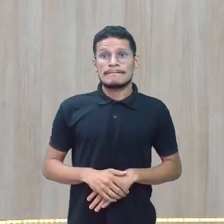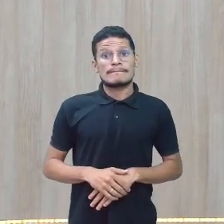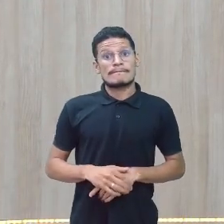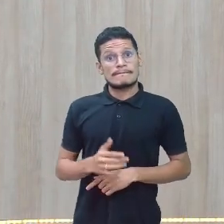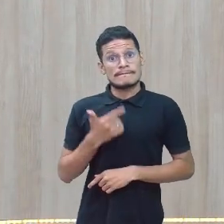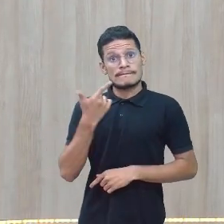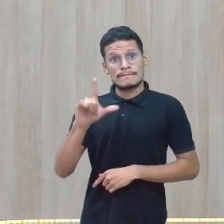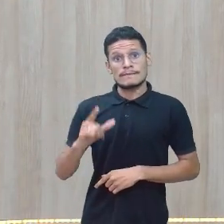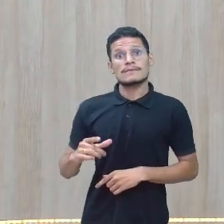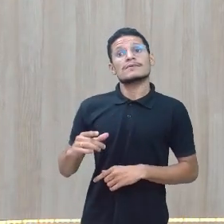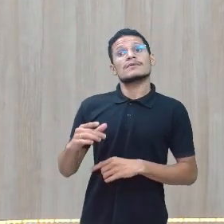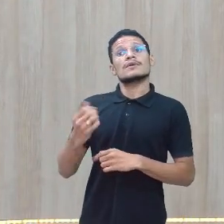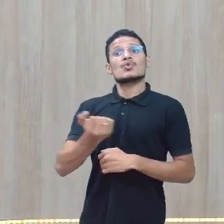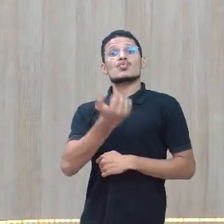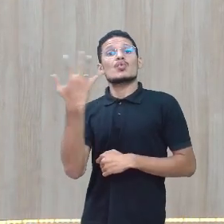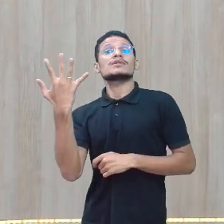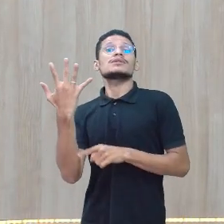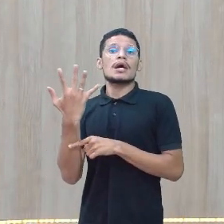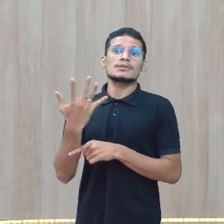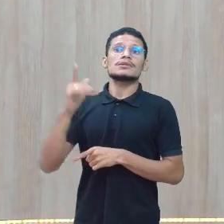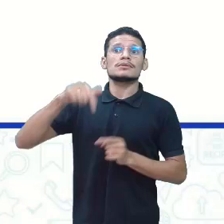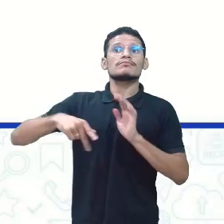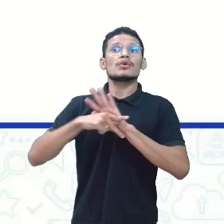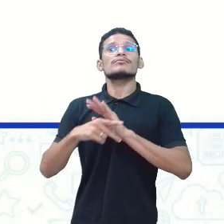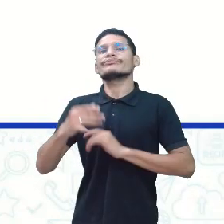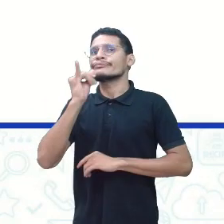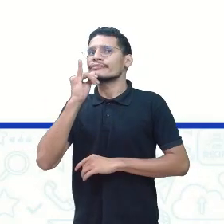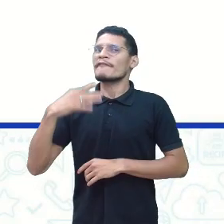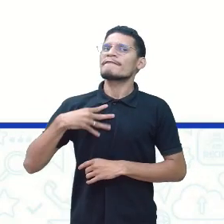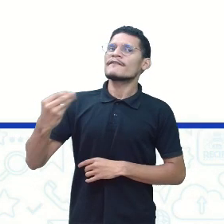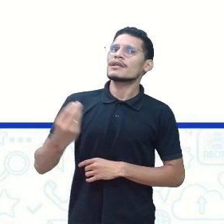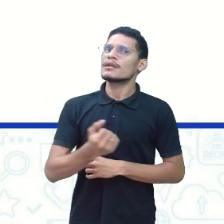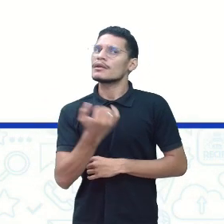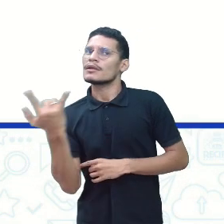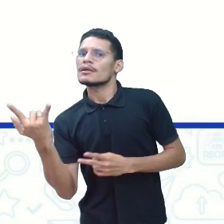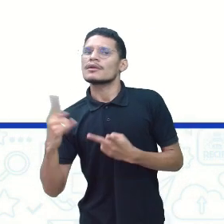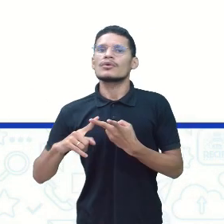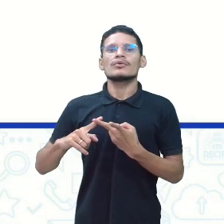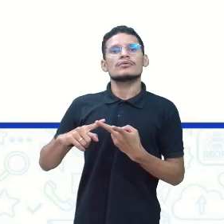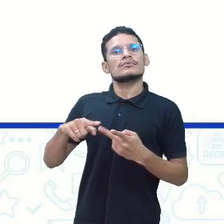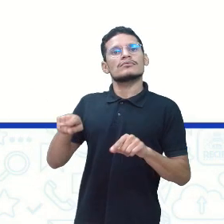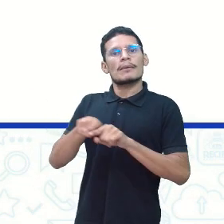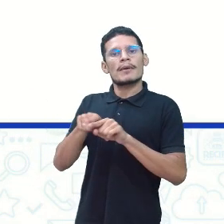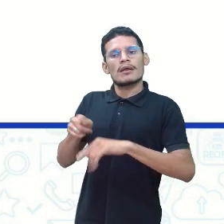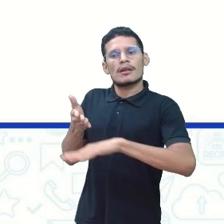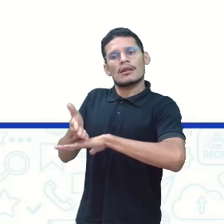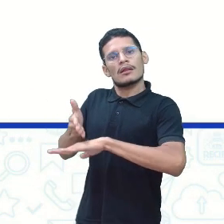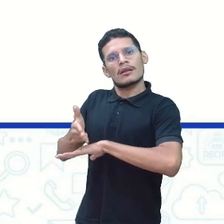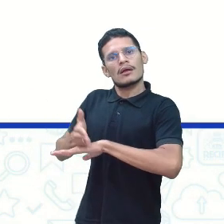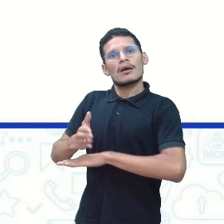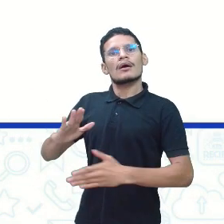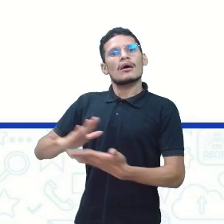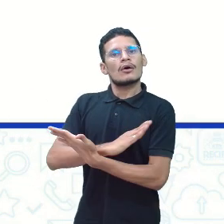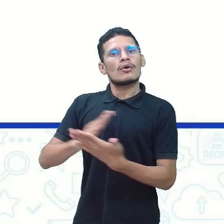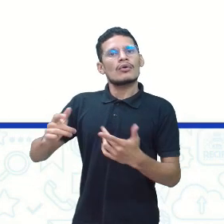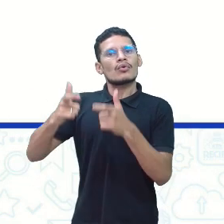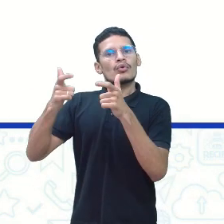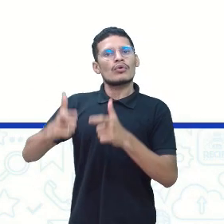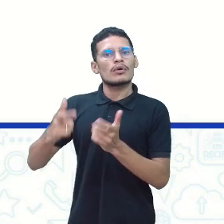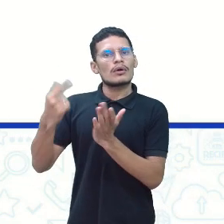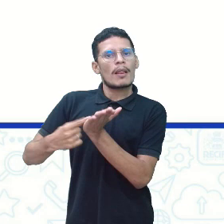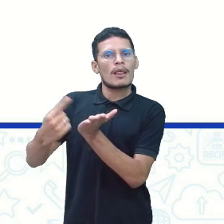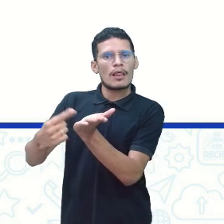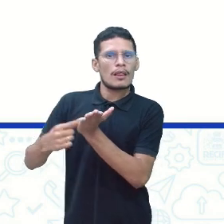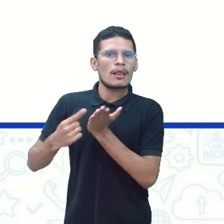Aqui a gente tem uma quantidade, ó, números de filhos, números de acessos a alguma plataforma. Então, é outro tipo